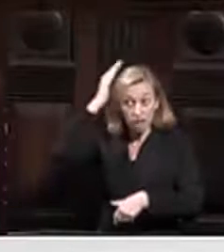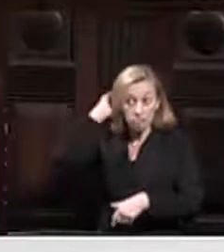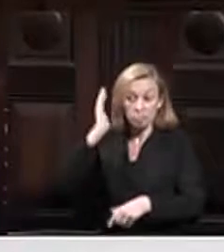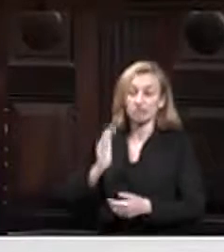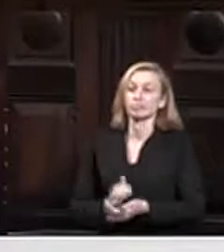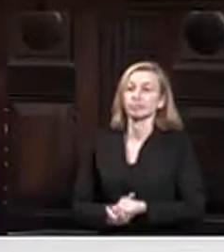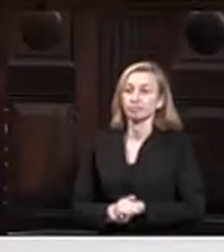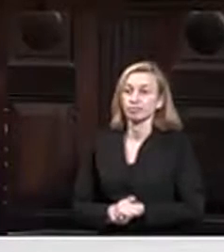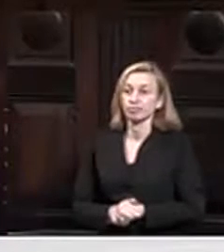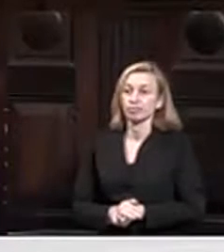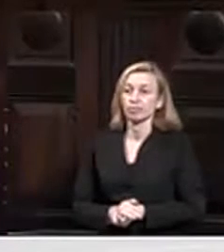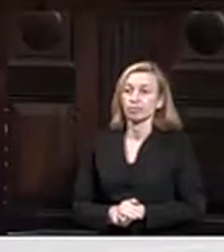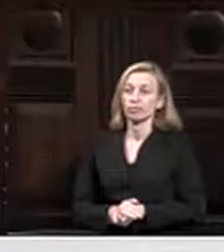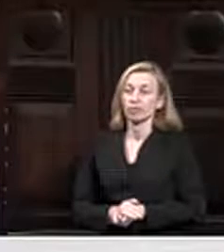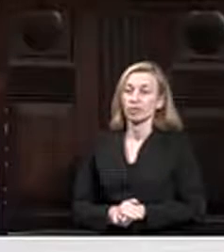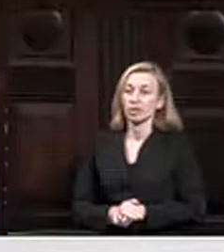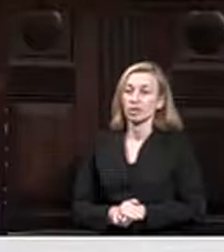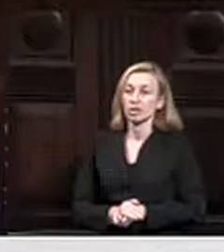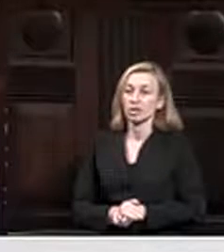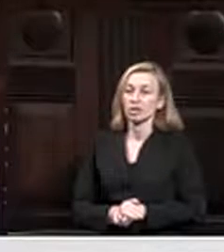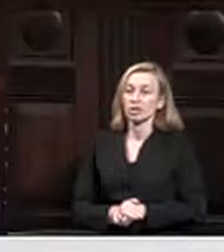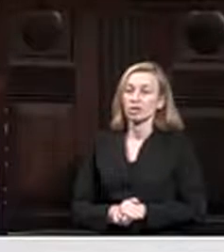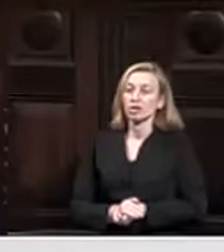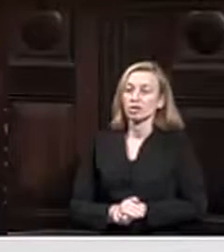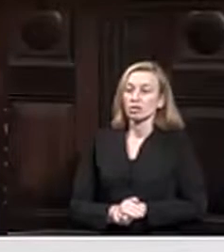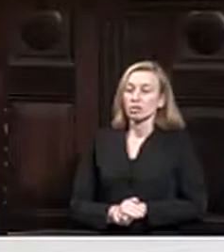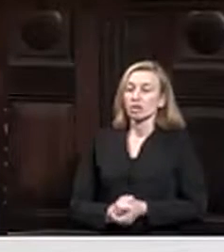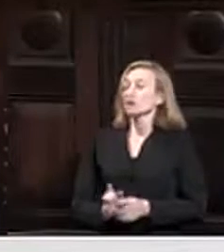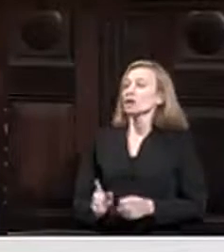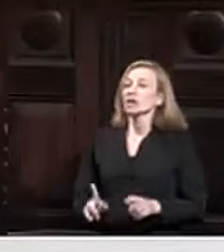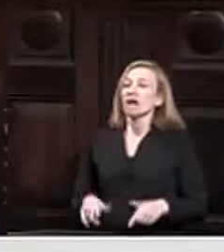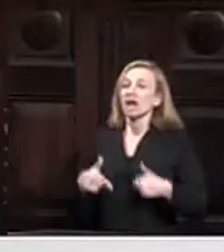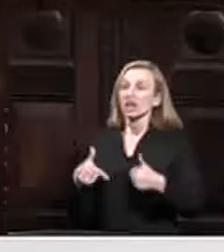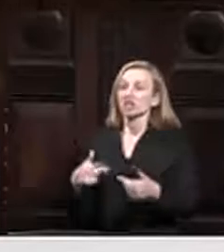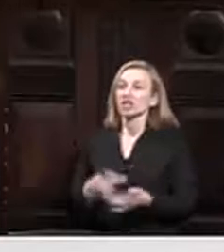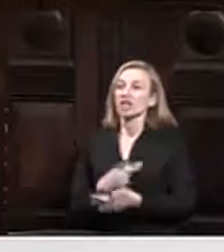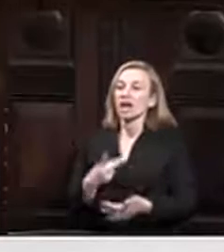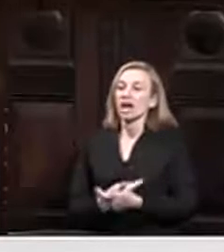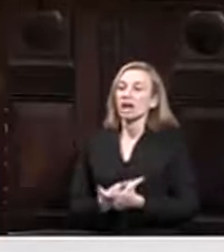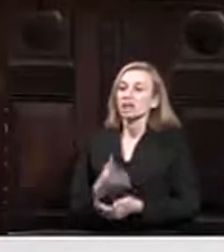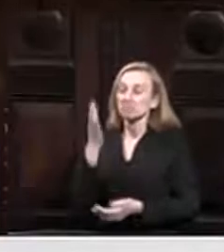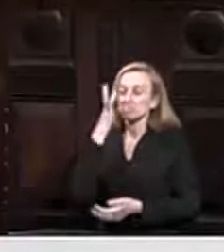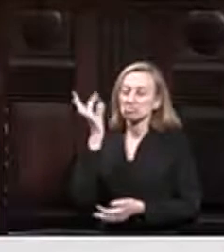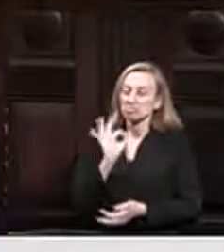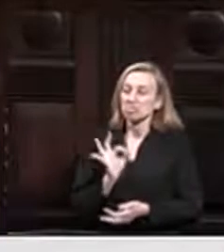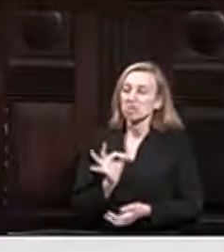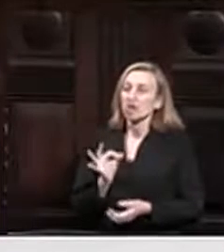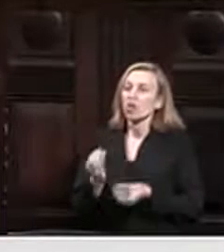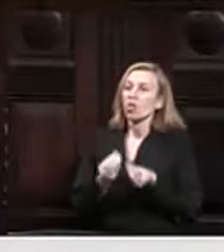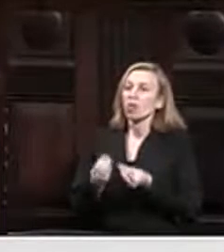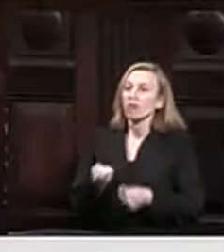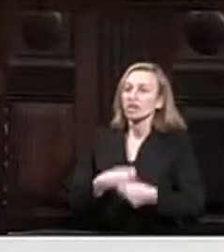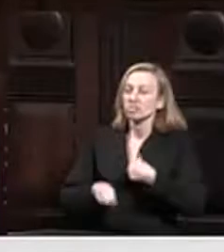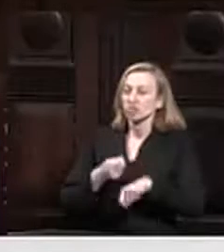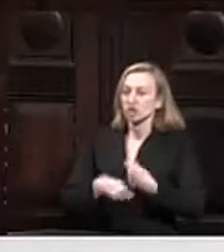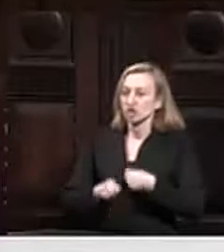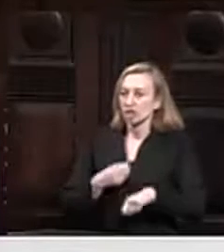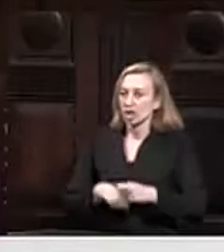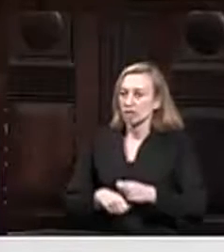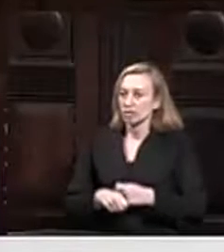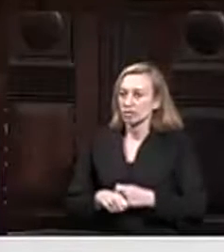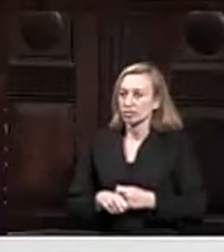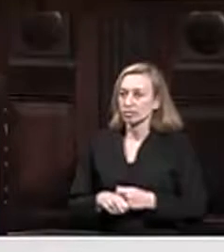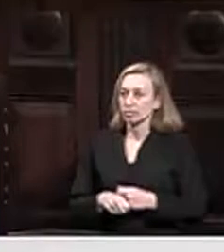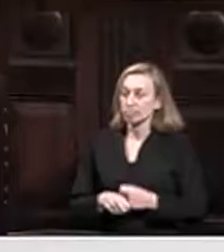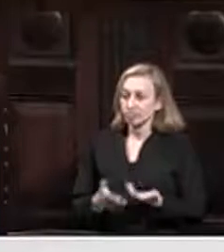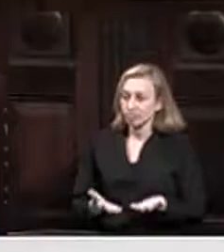Jungmann, porque criou-se um ministério factoide e agora retira-se dinheiro da cultura para colocar num